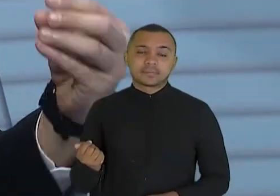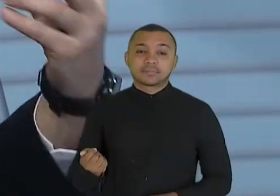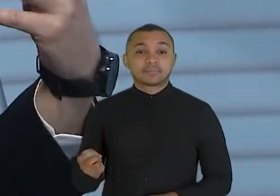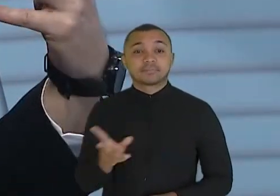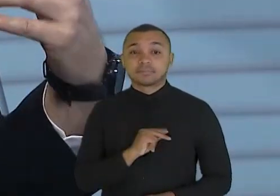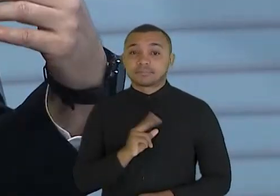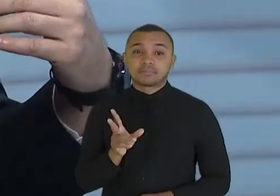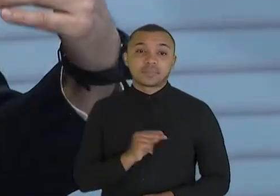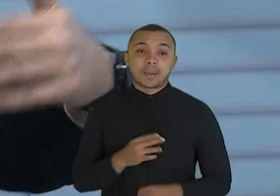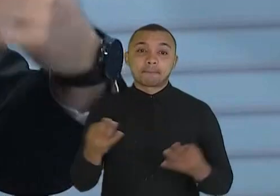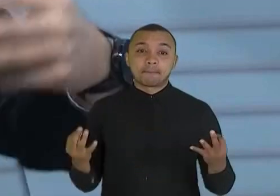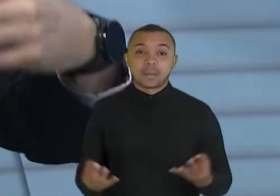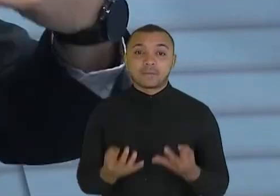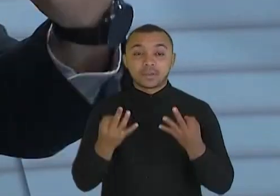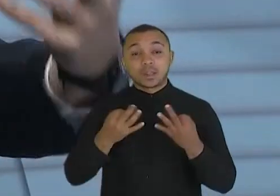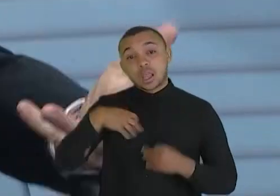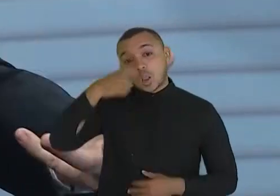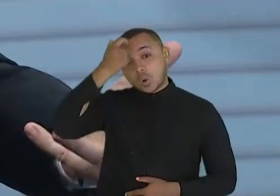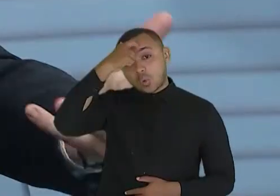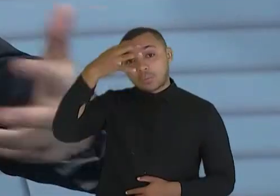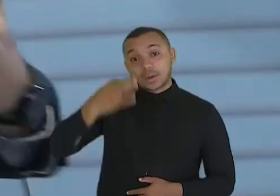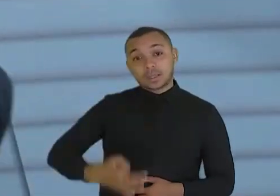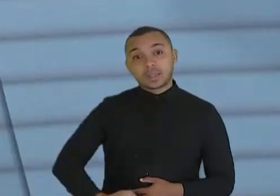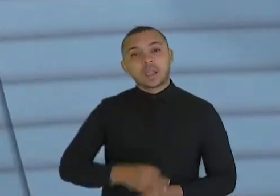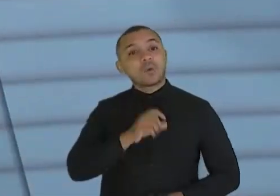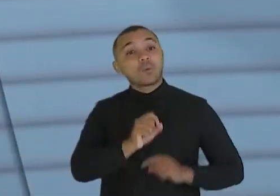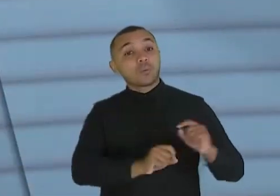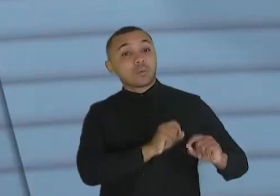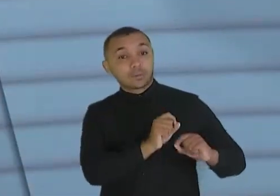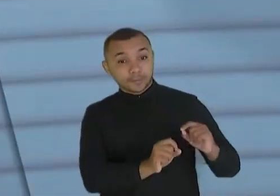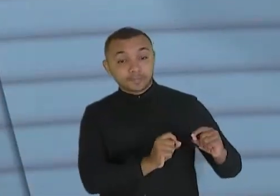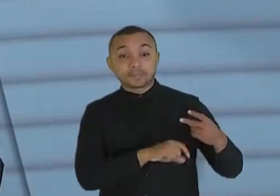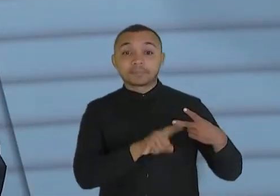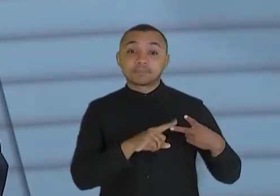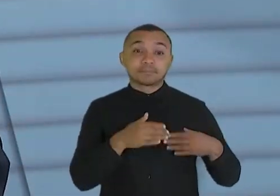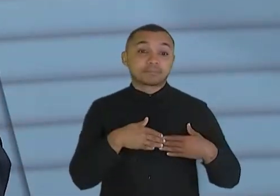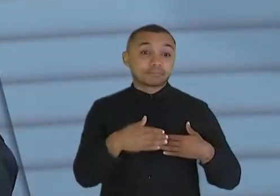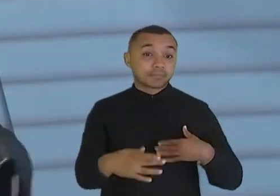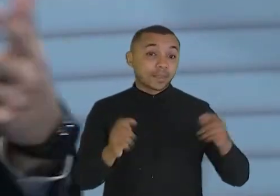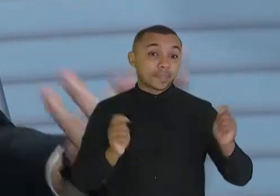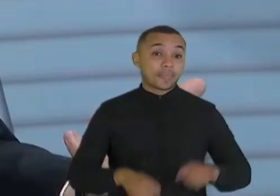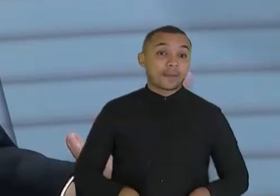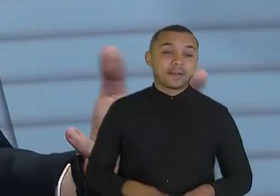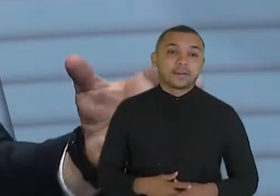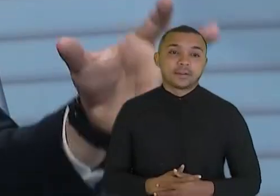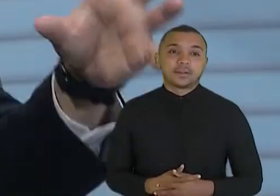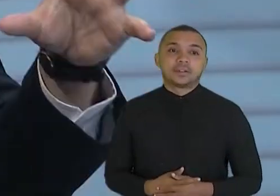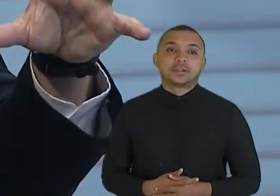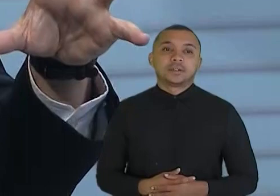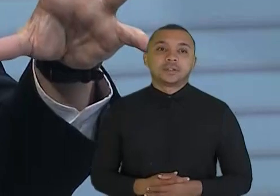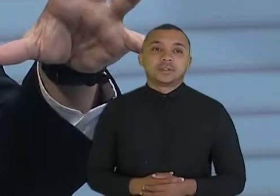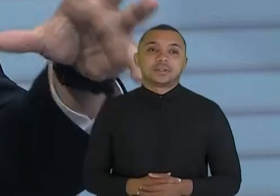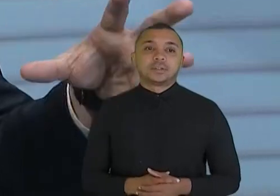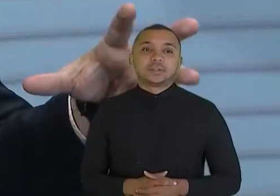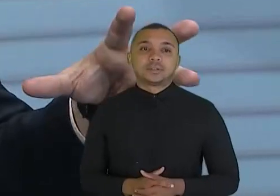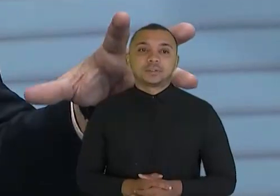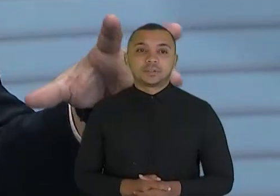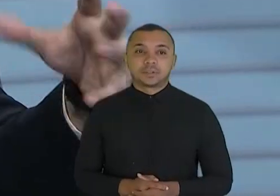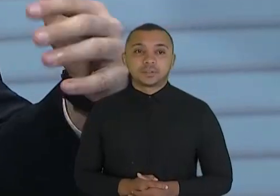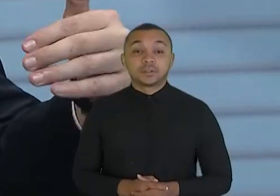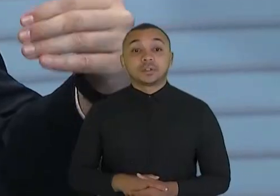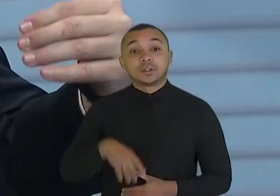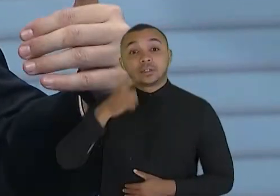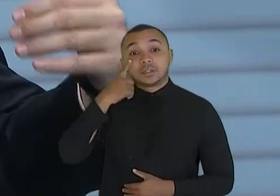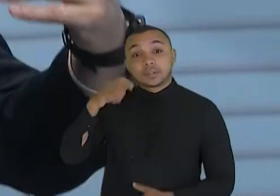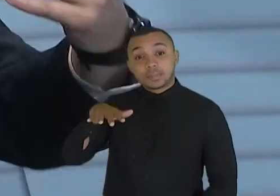sensacional. Questão de compreender o que é que ela é e o que é que ela... as possibilidades, né? Agora, lógico, assim, a própria Caatinga